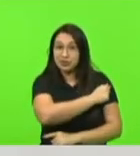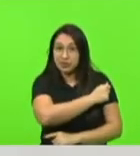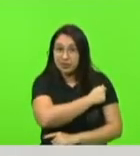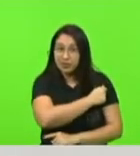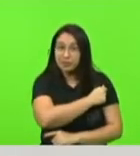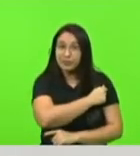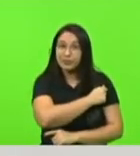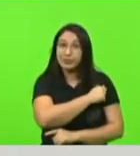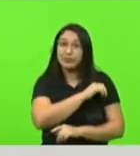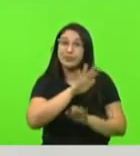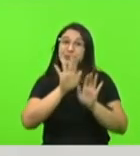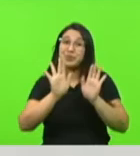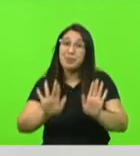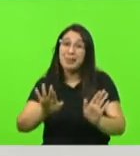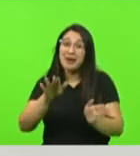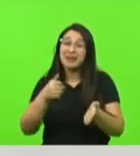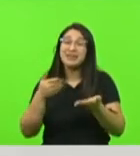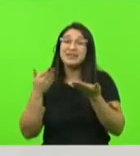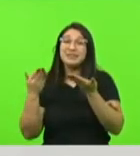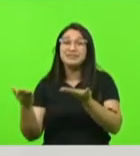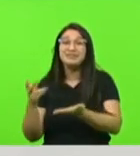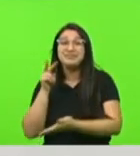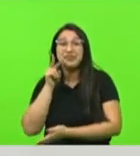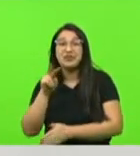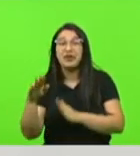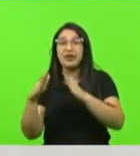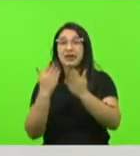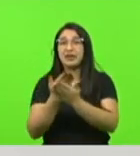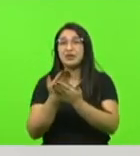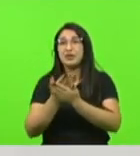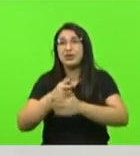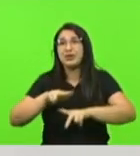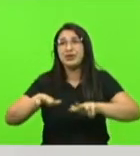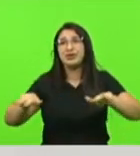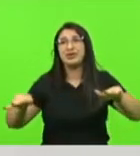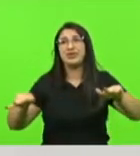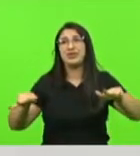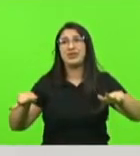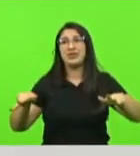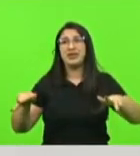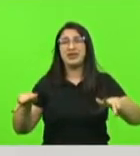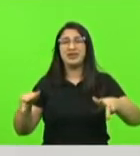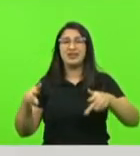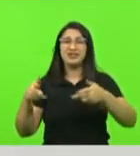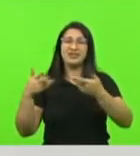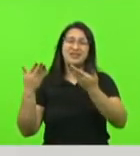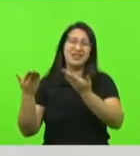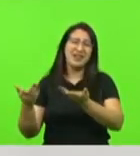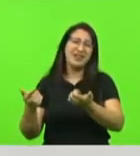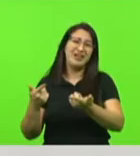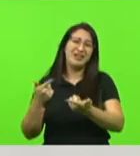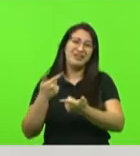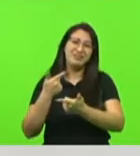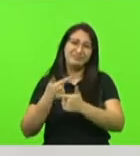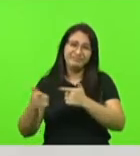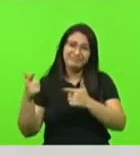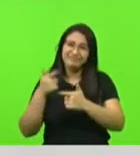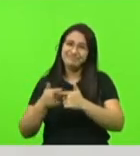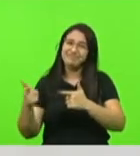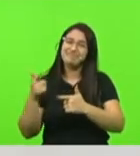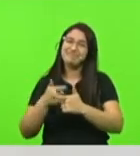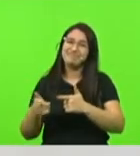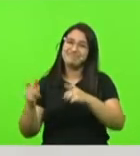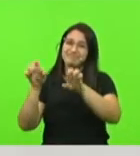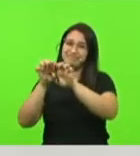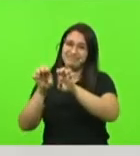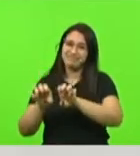por outro lado, nós nos entristecemos em saber que as escolas de Santa Catarina estão nesse estado.